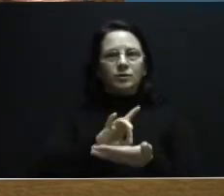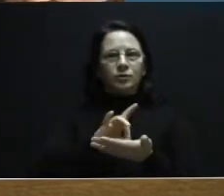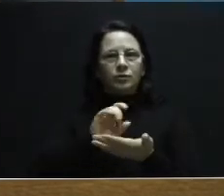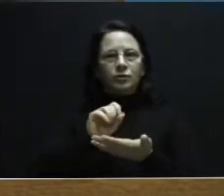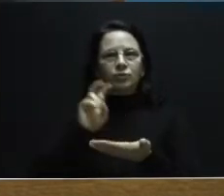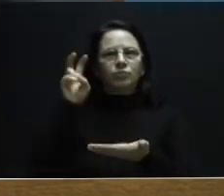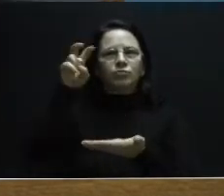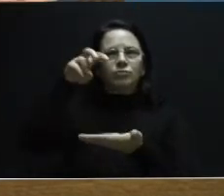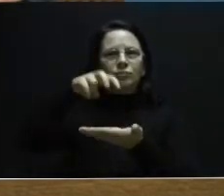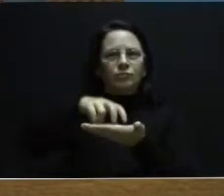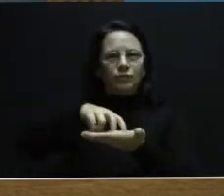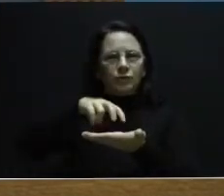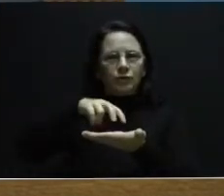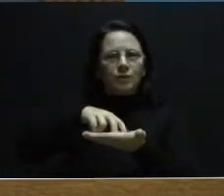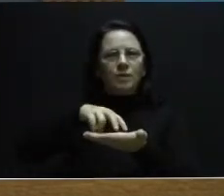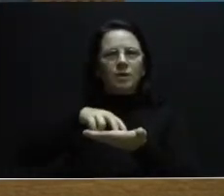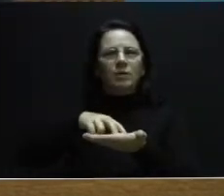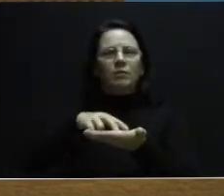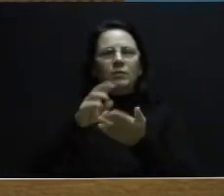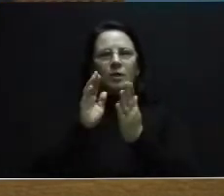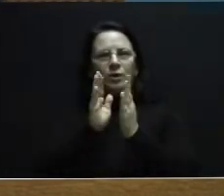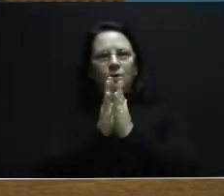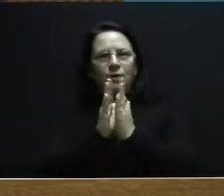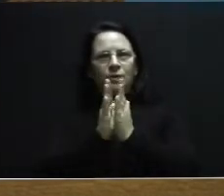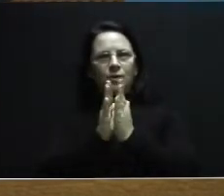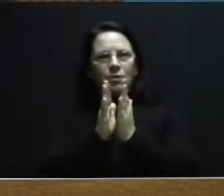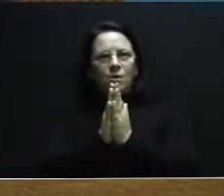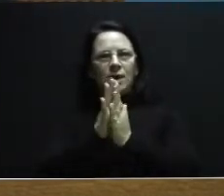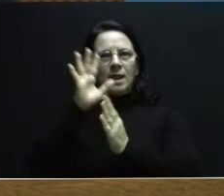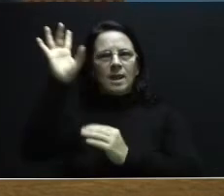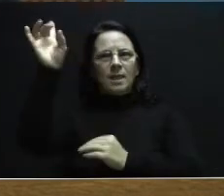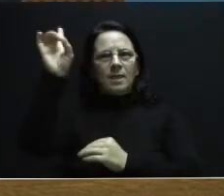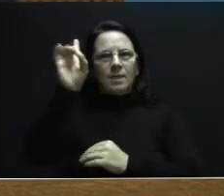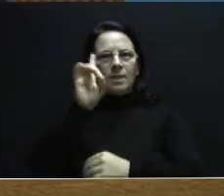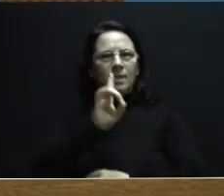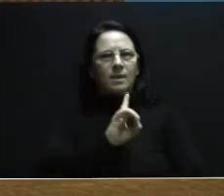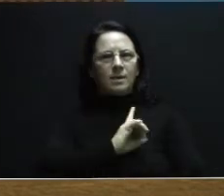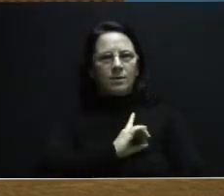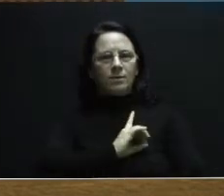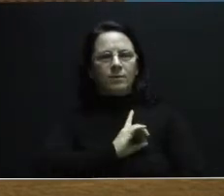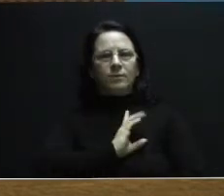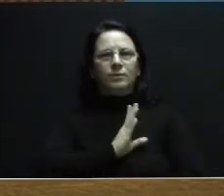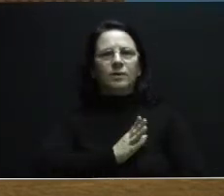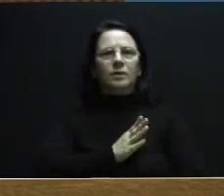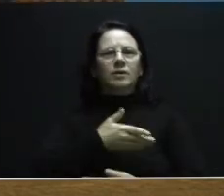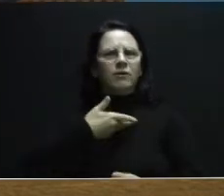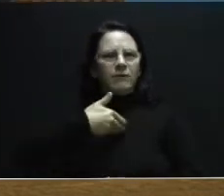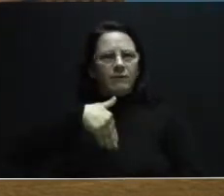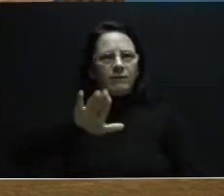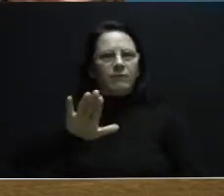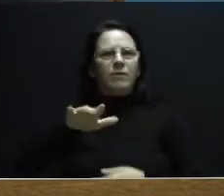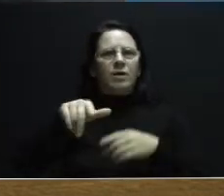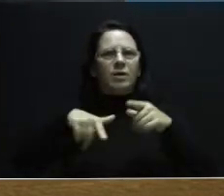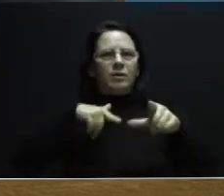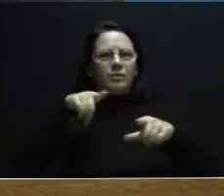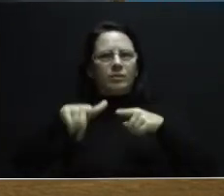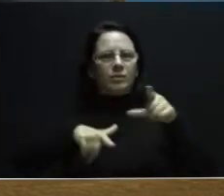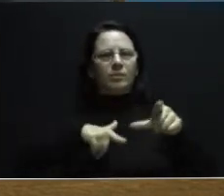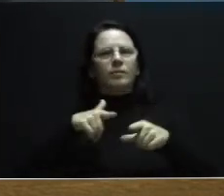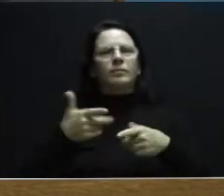manhã, faz a sua oração, põe Deus no coração e sai para a caminhada de um novo